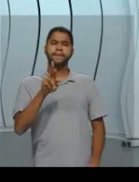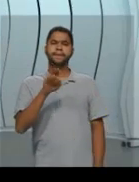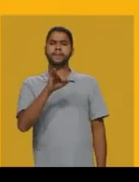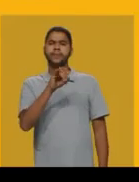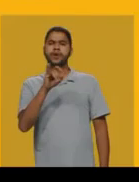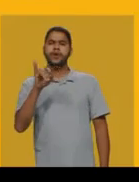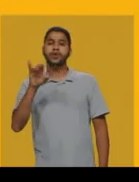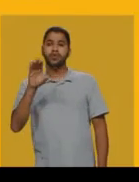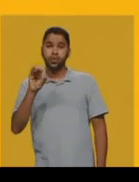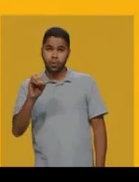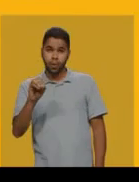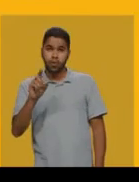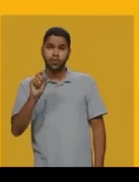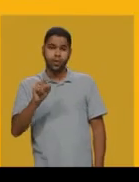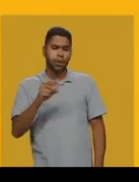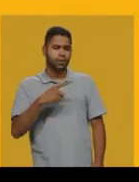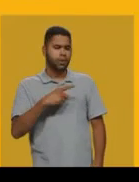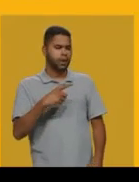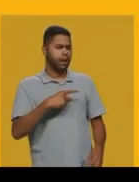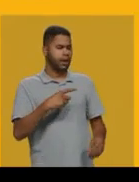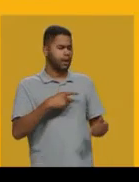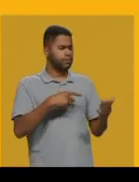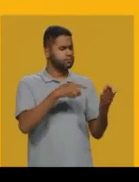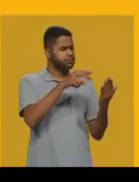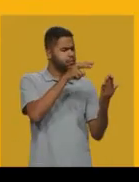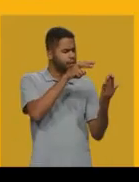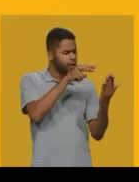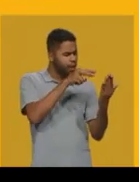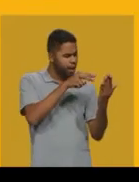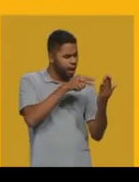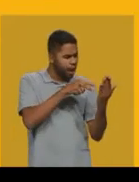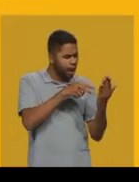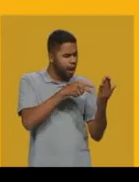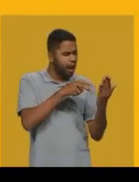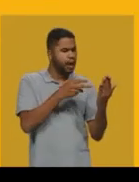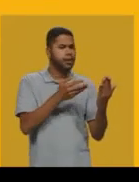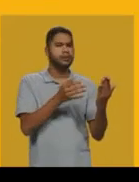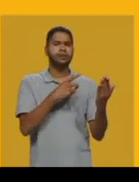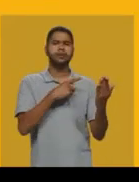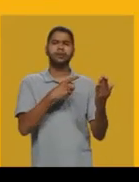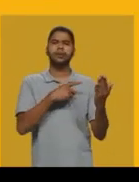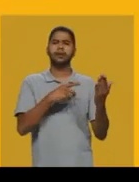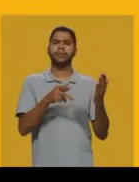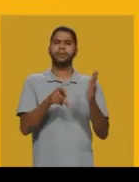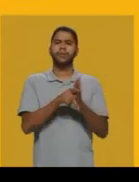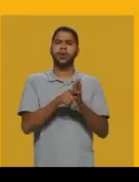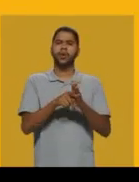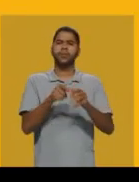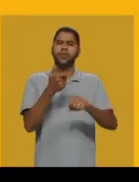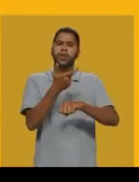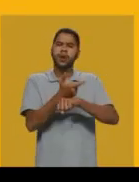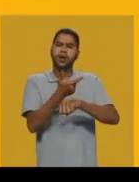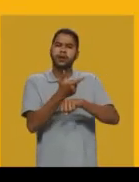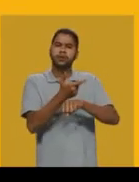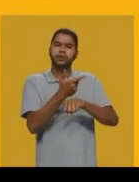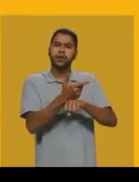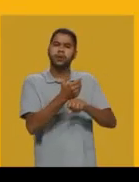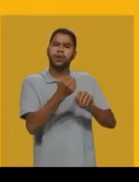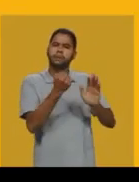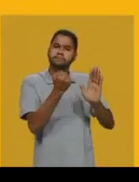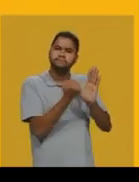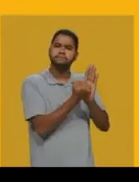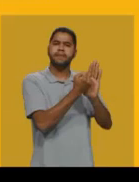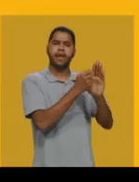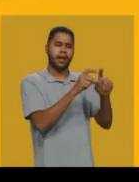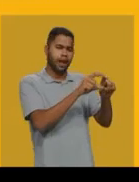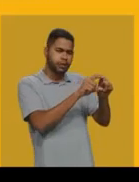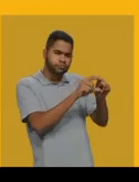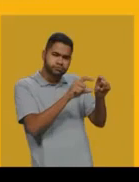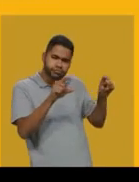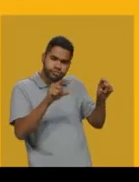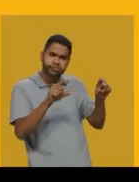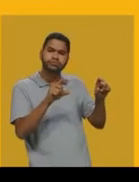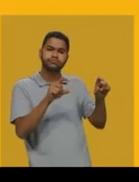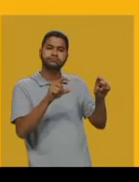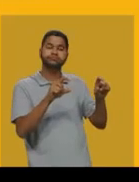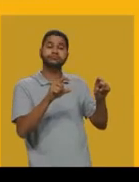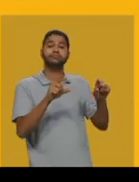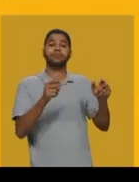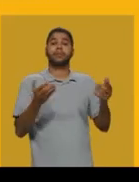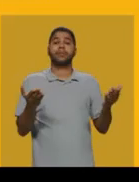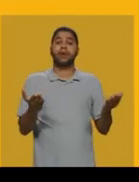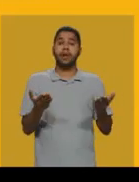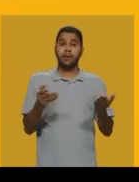que são marcadas lexicalmente nas frases. São os marcadores de pressuposição. E